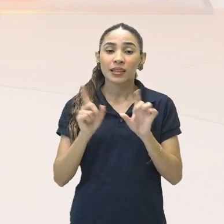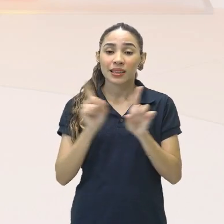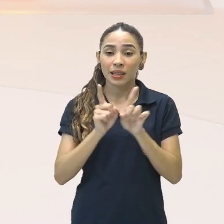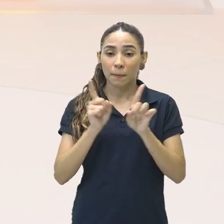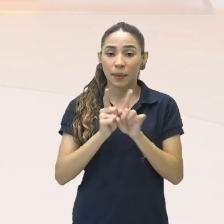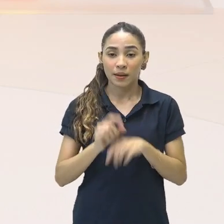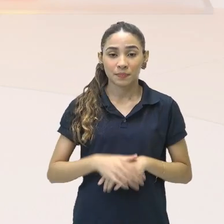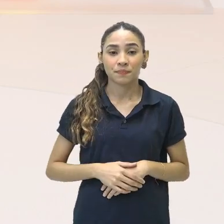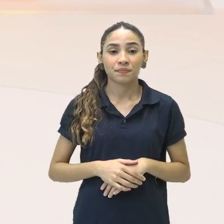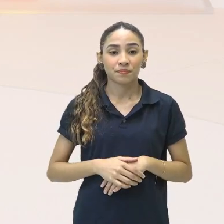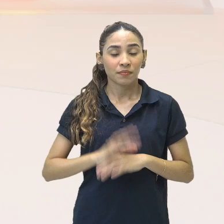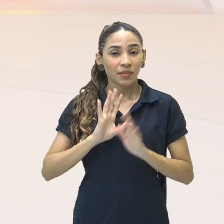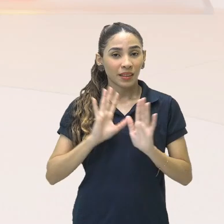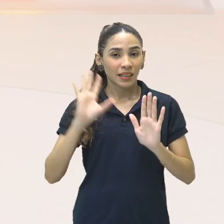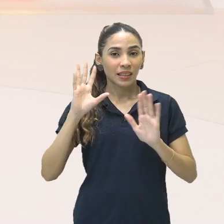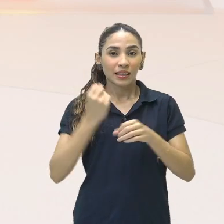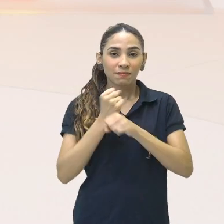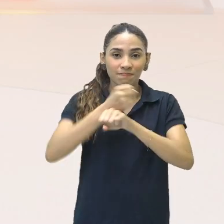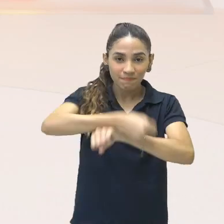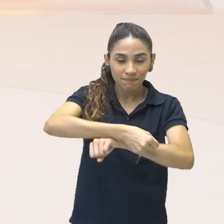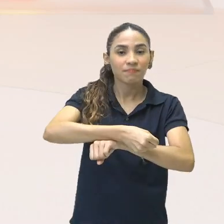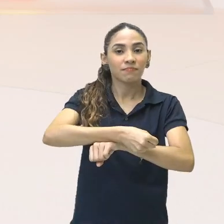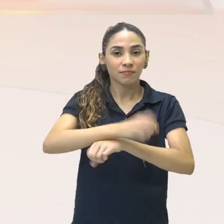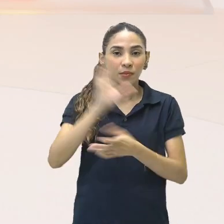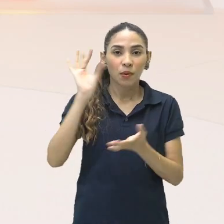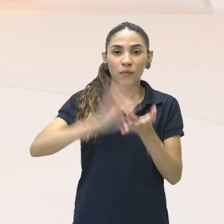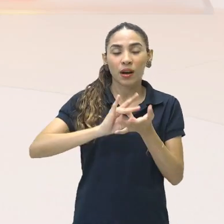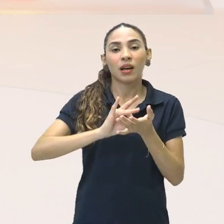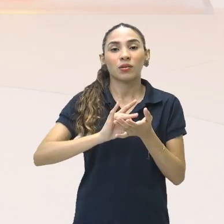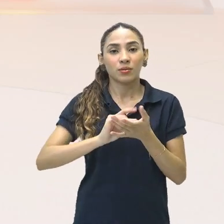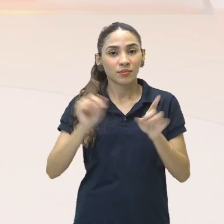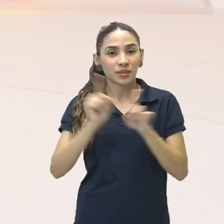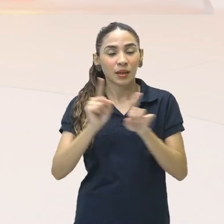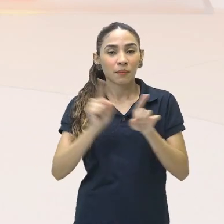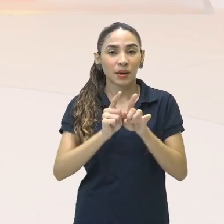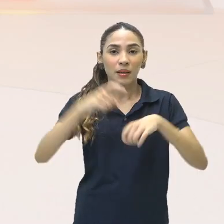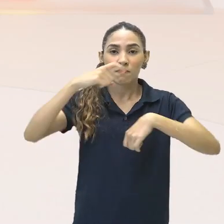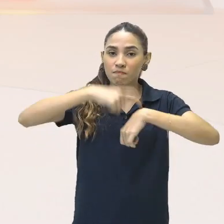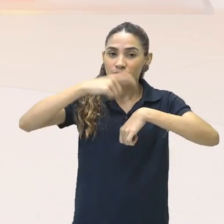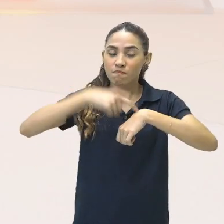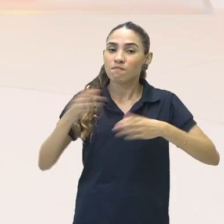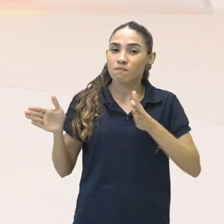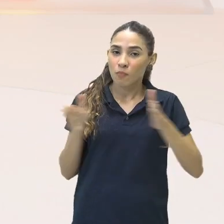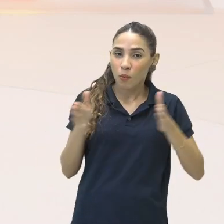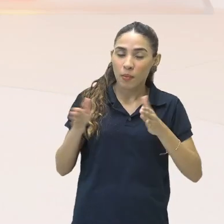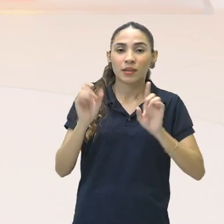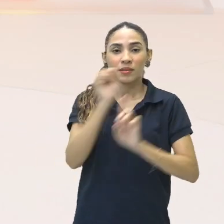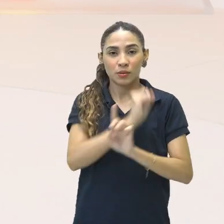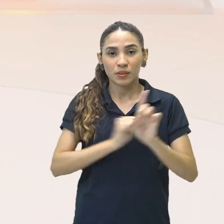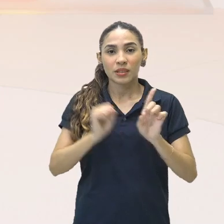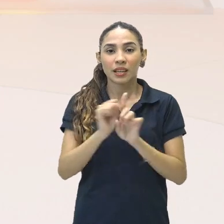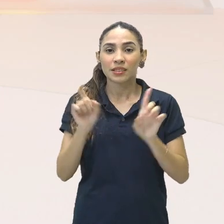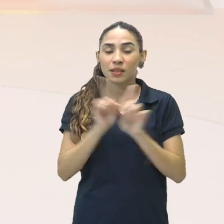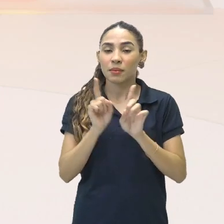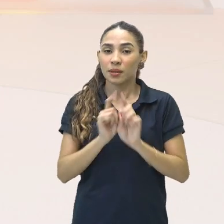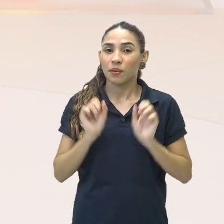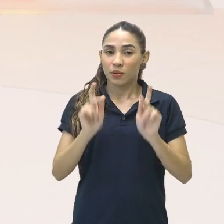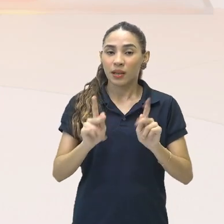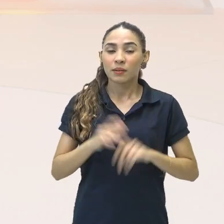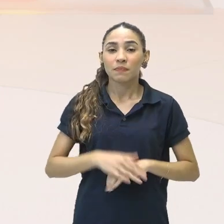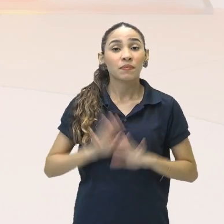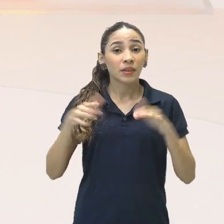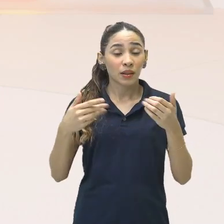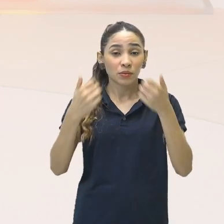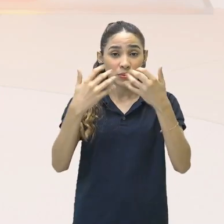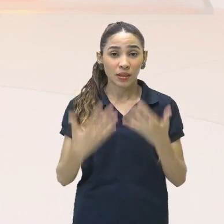totalmente integrados a esta realidade, né, a este momento, a esta desta sociedade, ok? Então, como eu